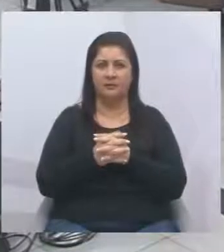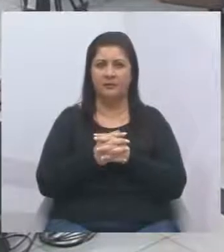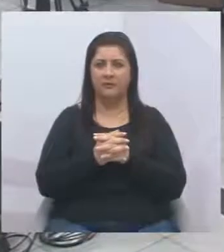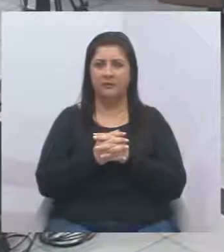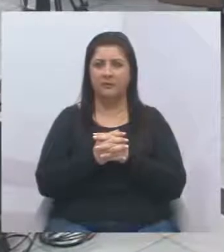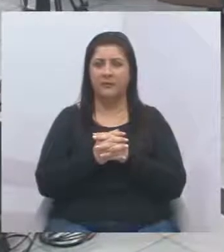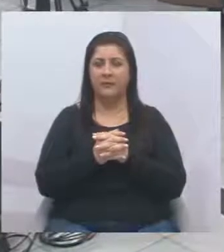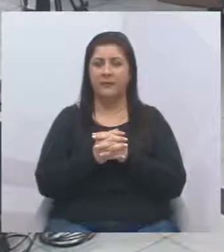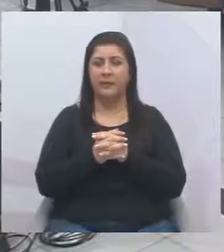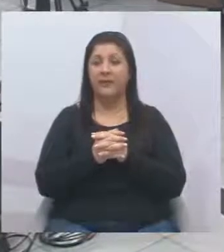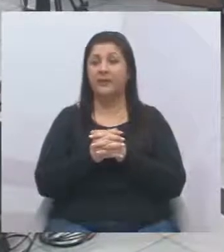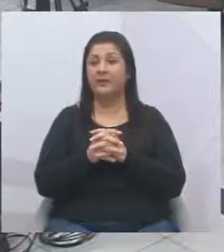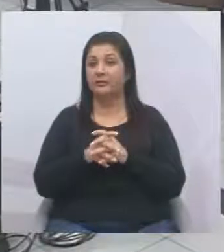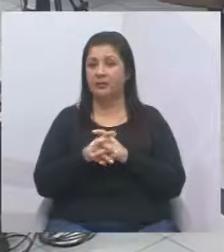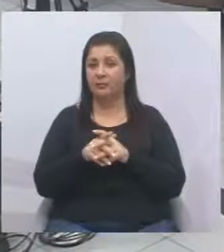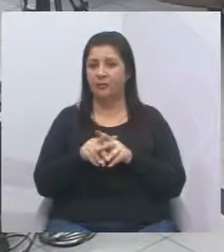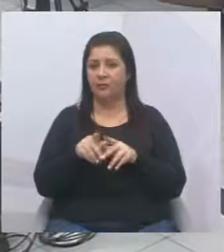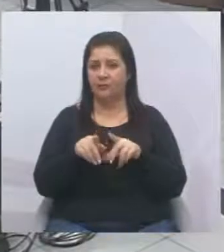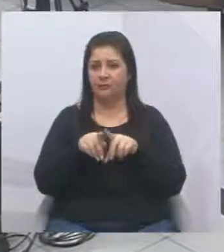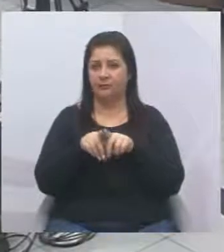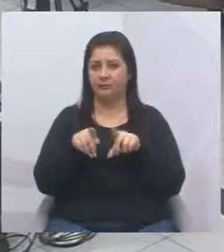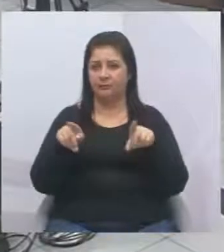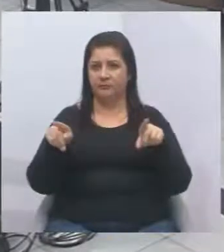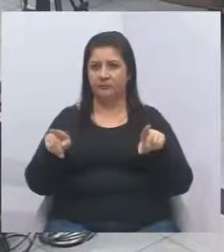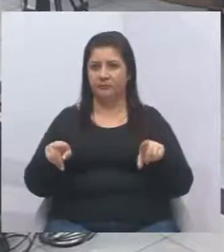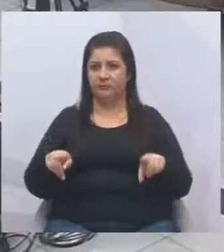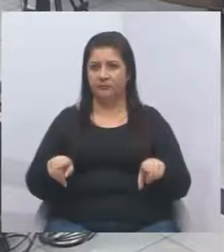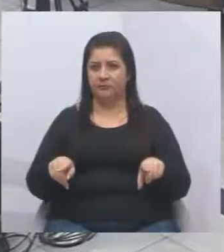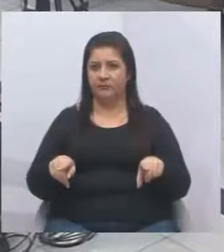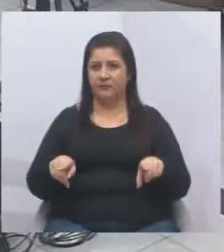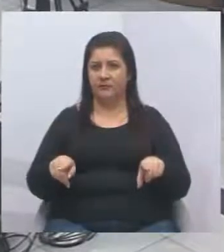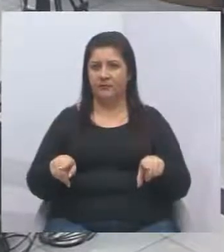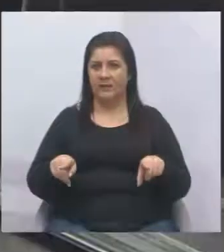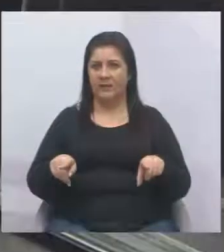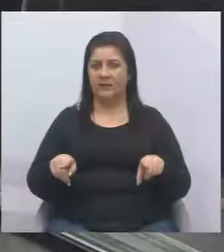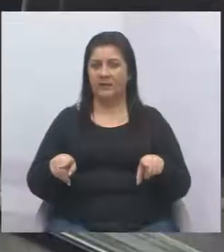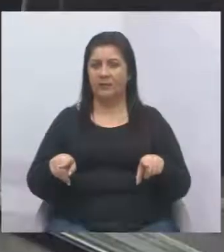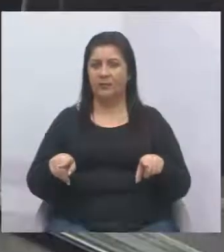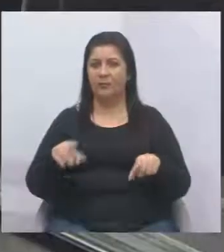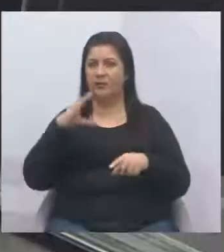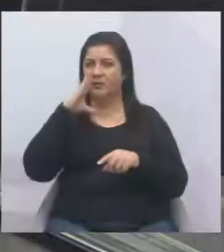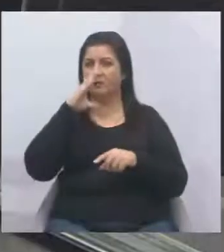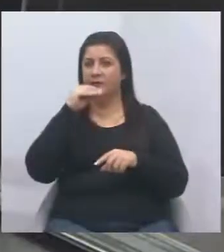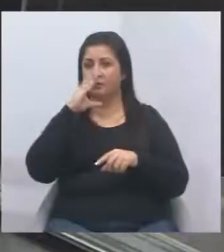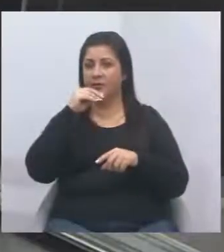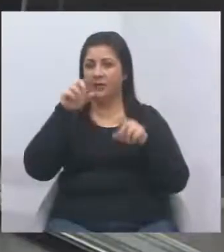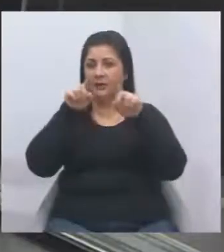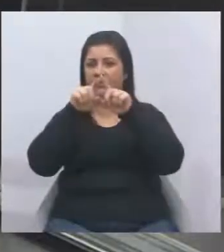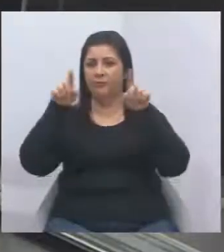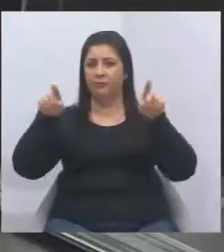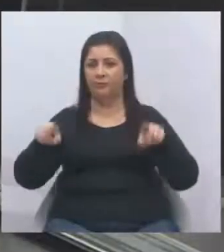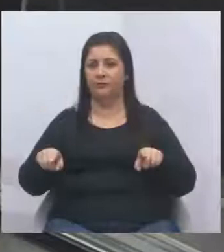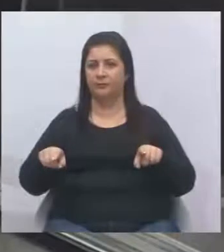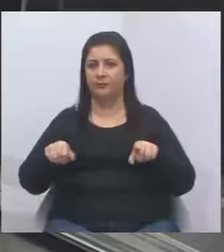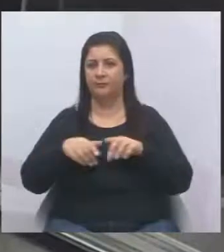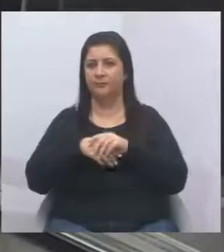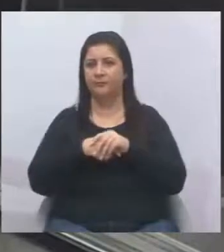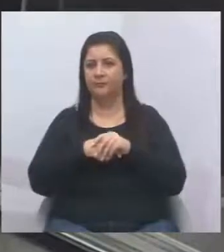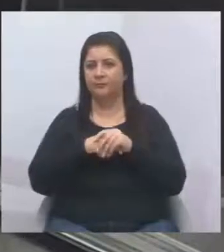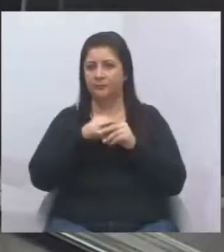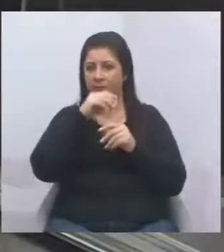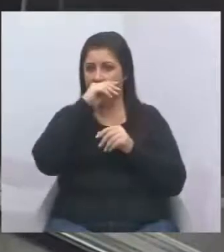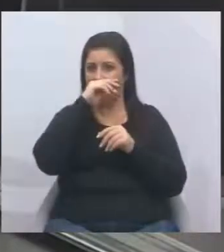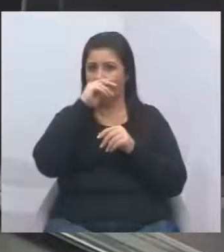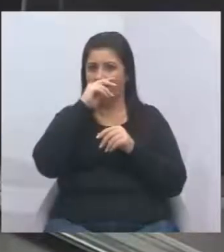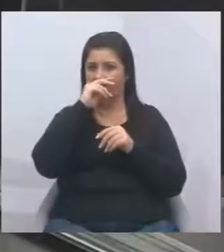engrenagem que funcione em todas as suas pontas, o Hernani. Acabou de citar aqui. Eu sempre digo que não